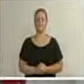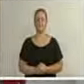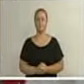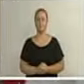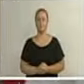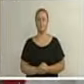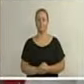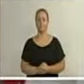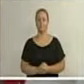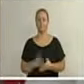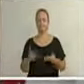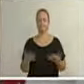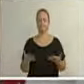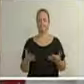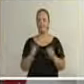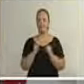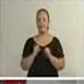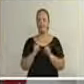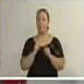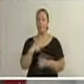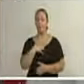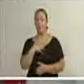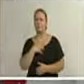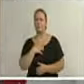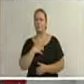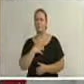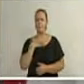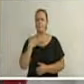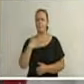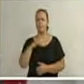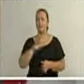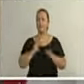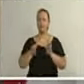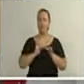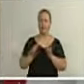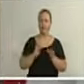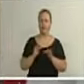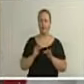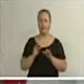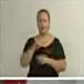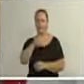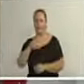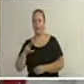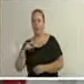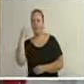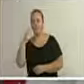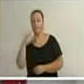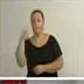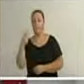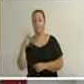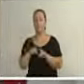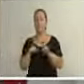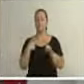Talvez de forma um pouco mais técnica e menos política, trazendo para vocês o meu entendimento em